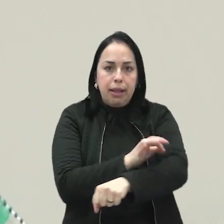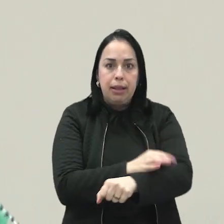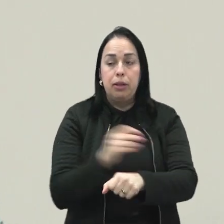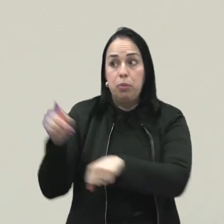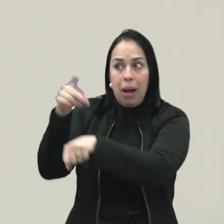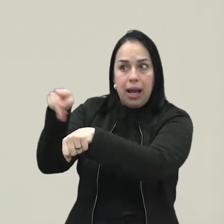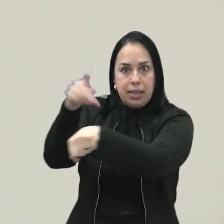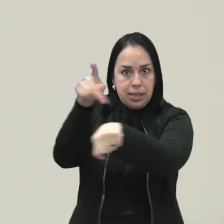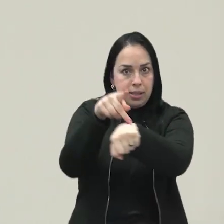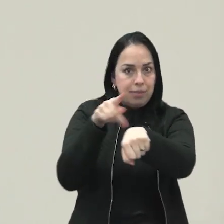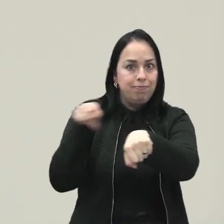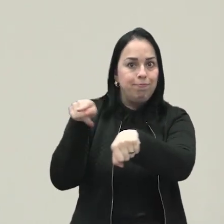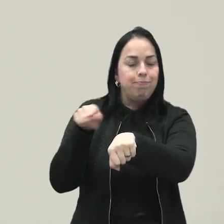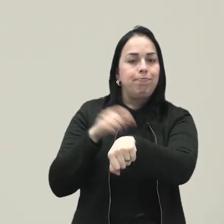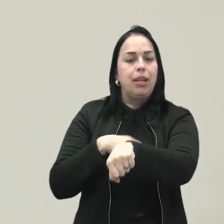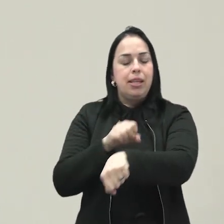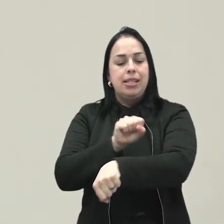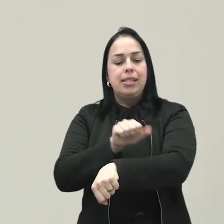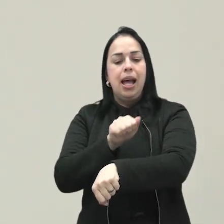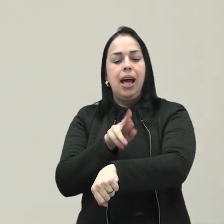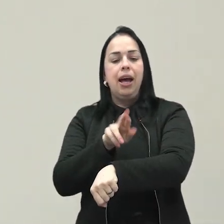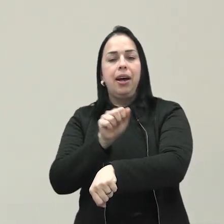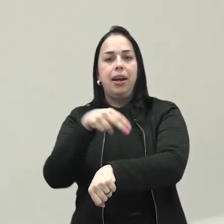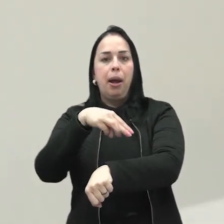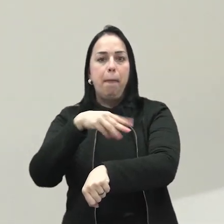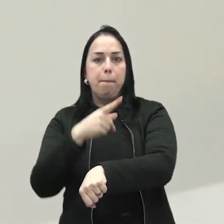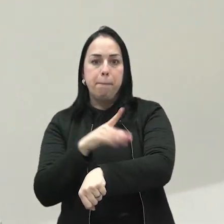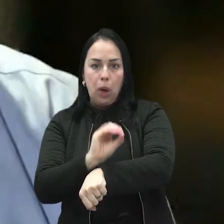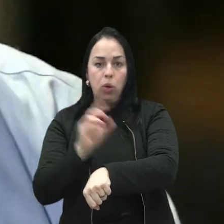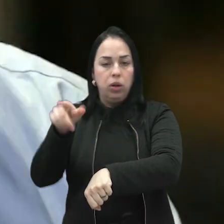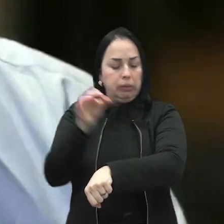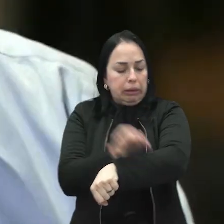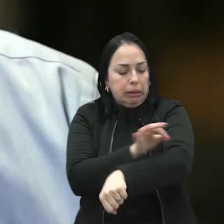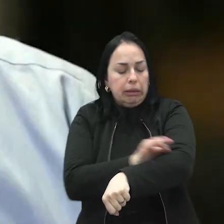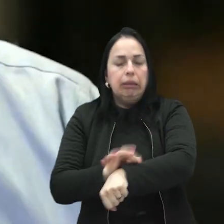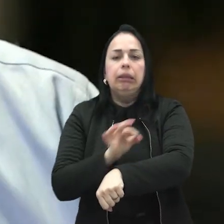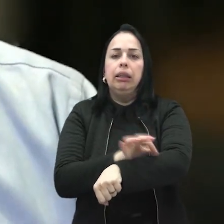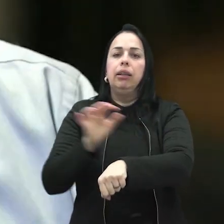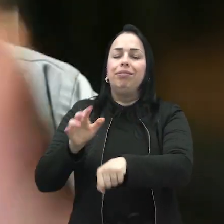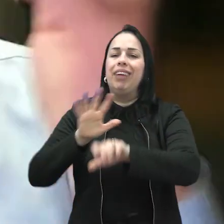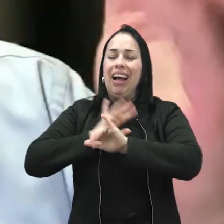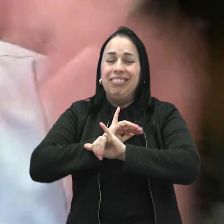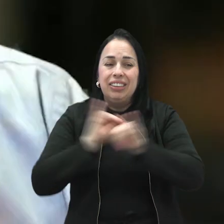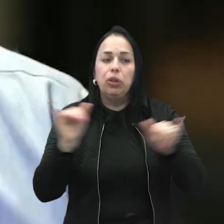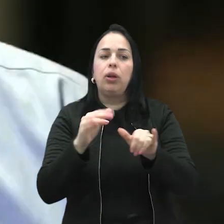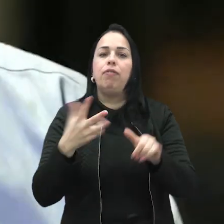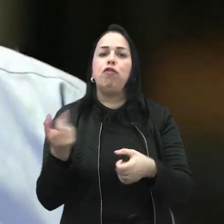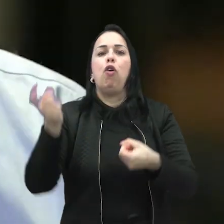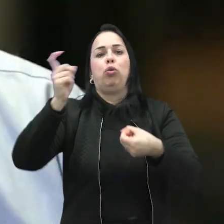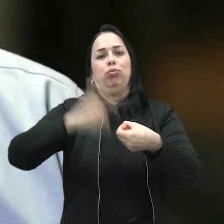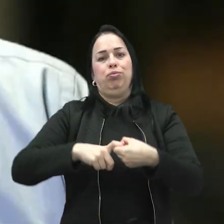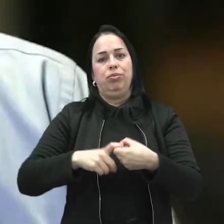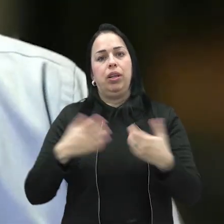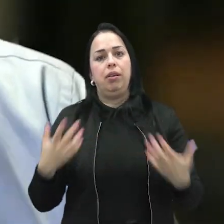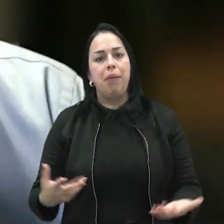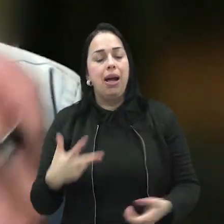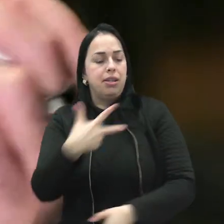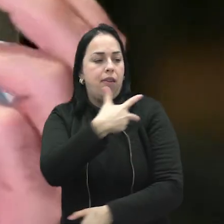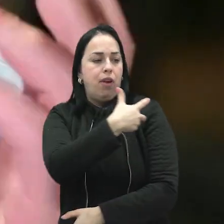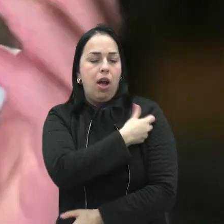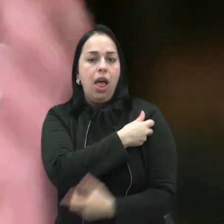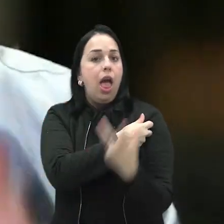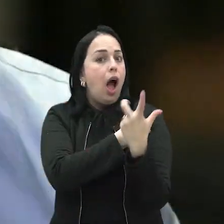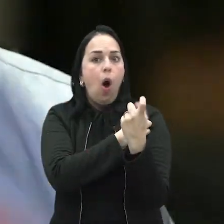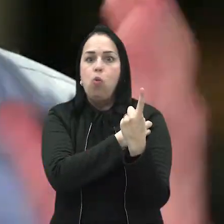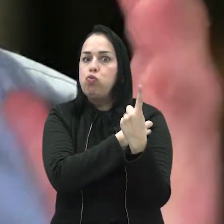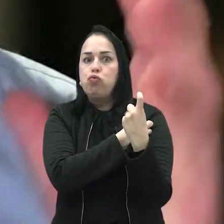em países vizinhos acendem o alerta. O Dr. Marcon lembra: a vacina é a